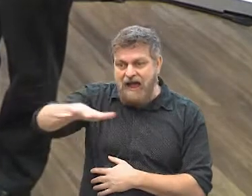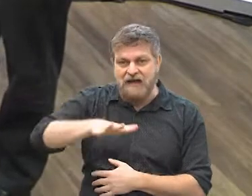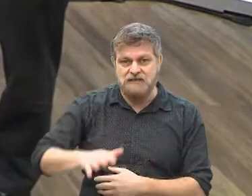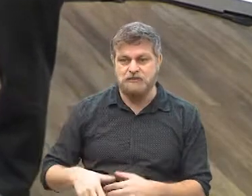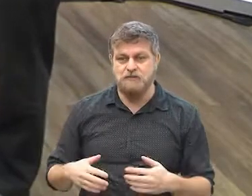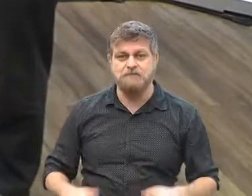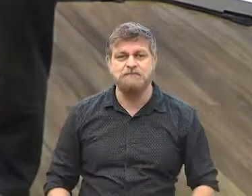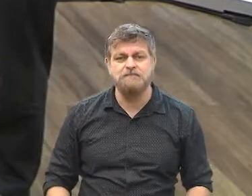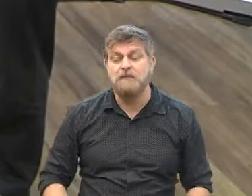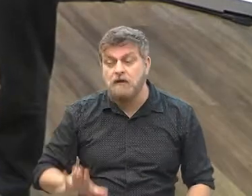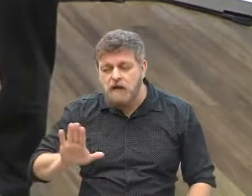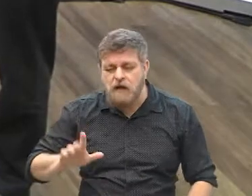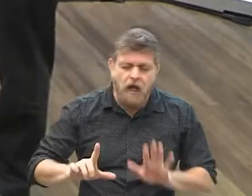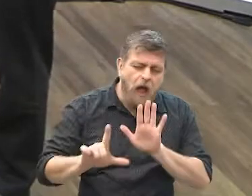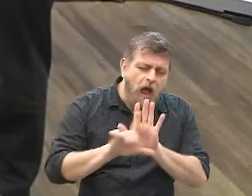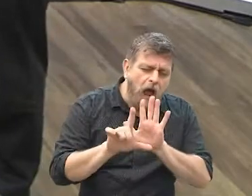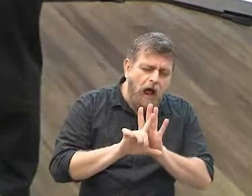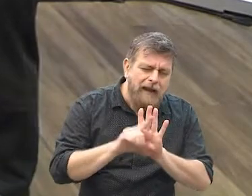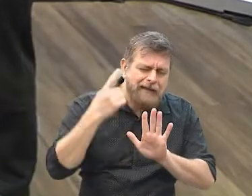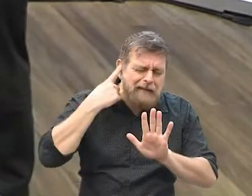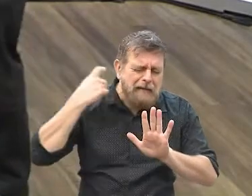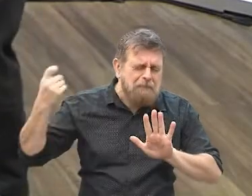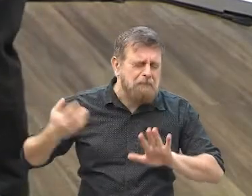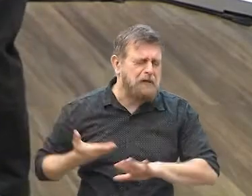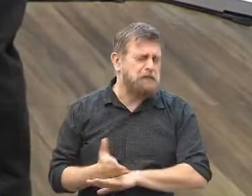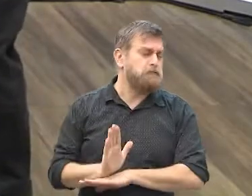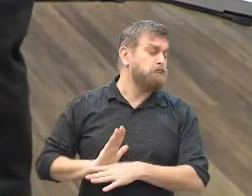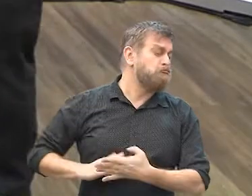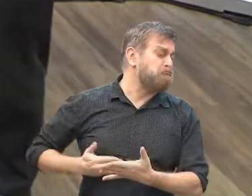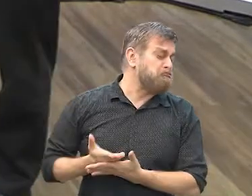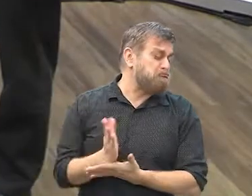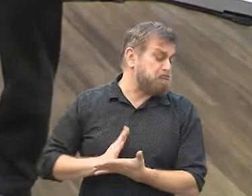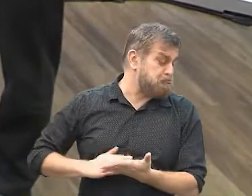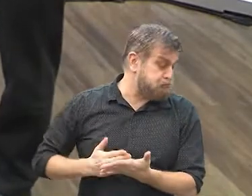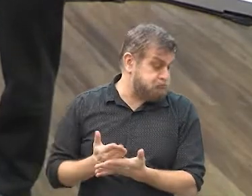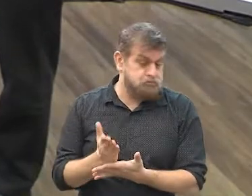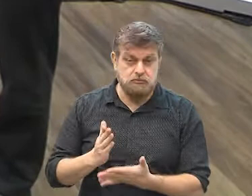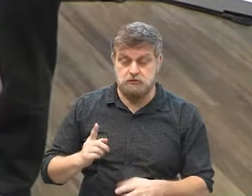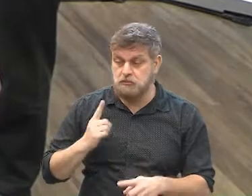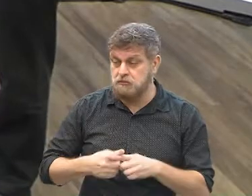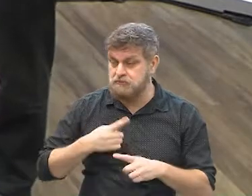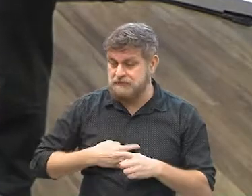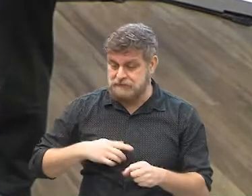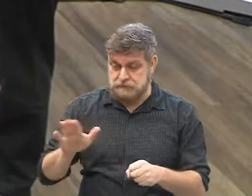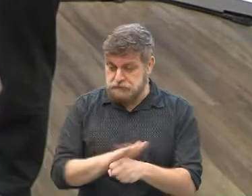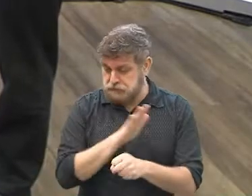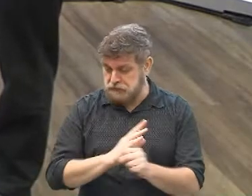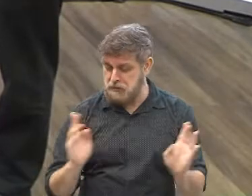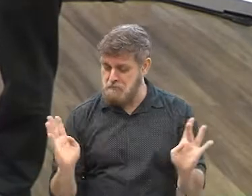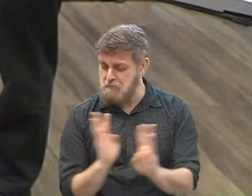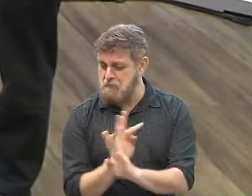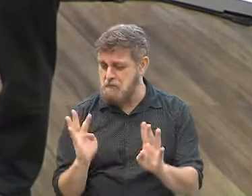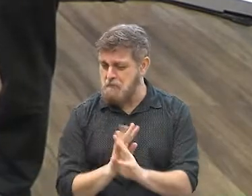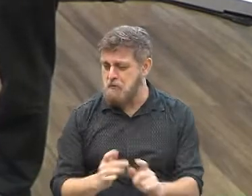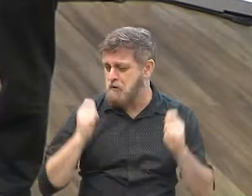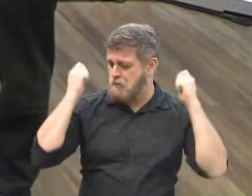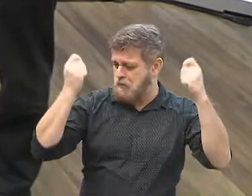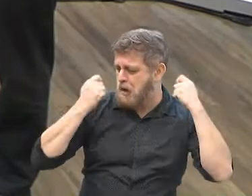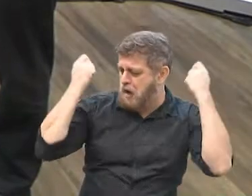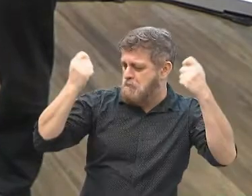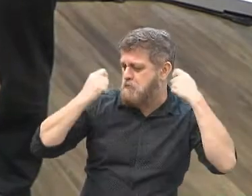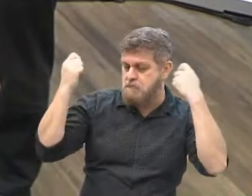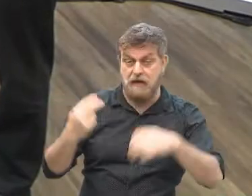Lei do Pancadão, mais do que nunca agora tem sido falada, sim, porque aglomeração, festa no meio da pandemia não pode, e